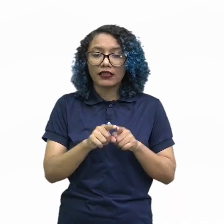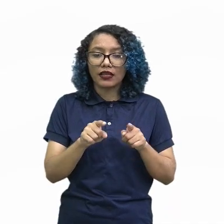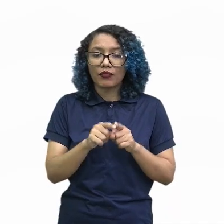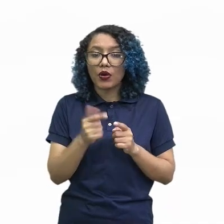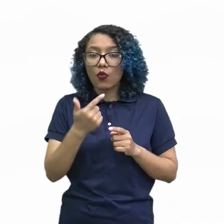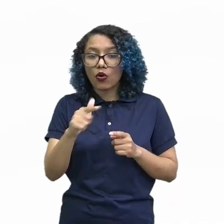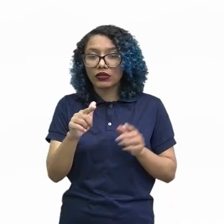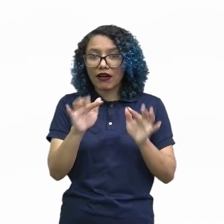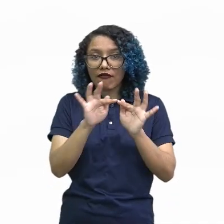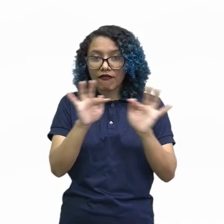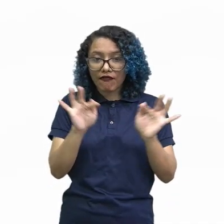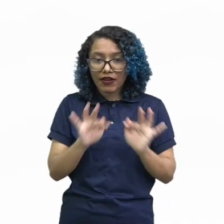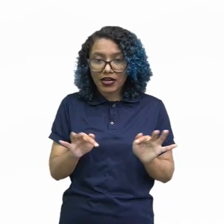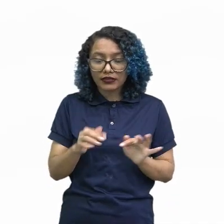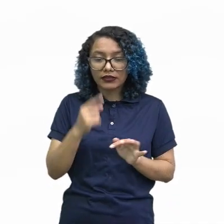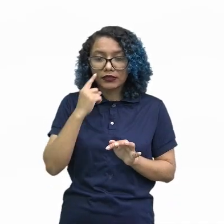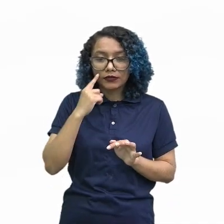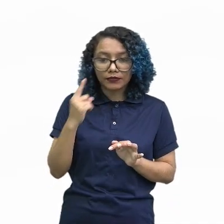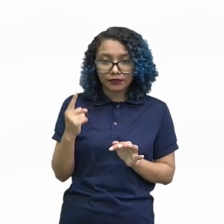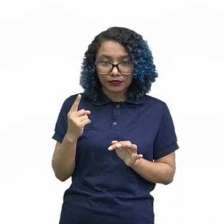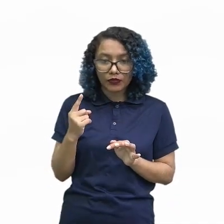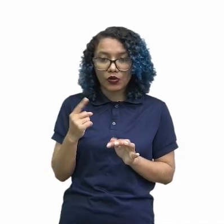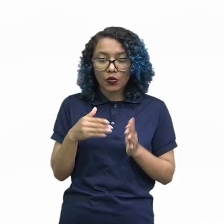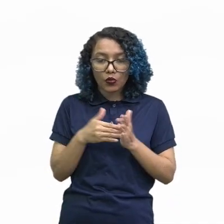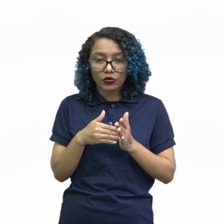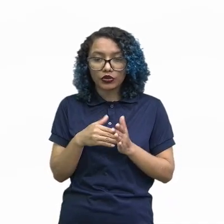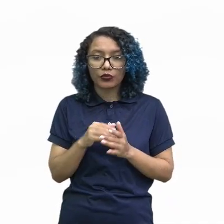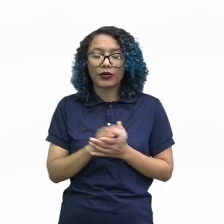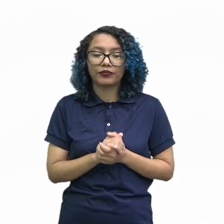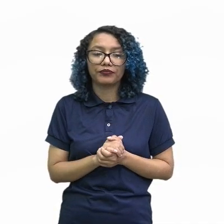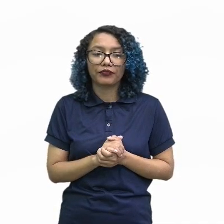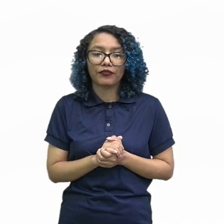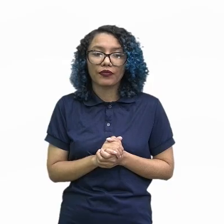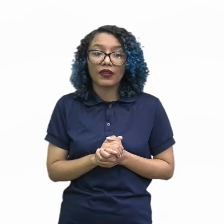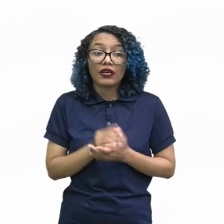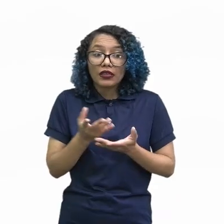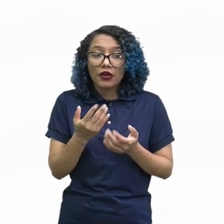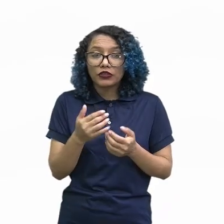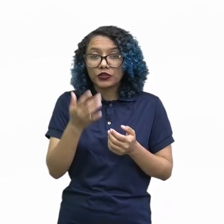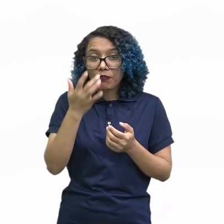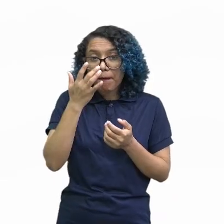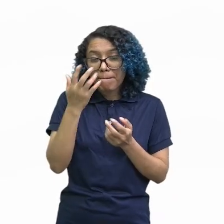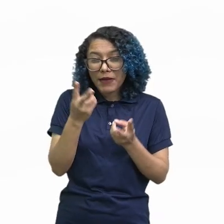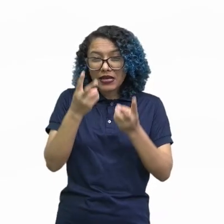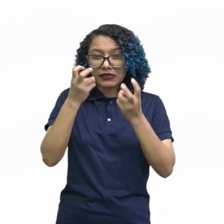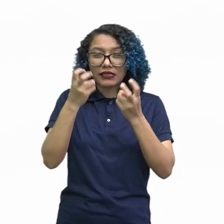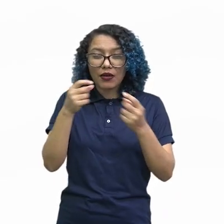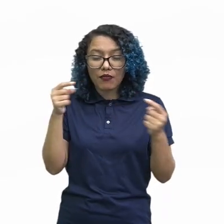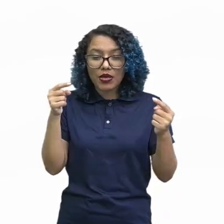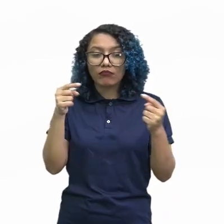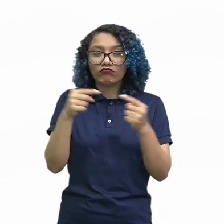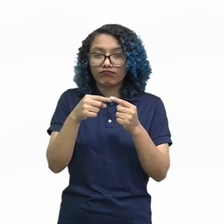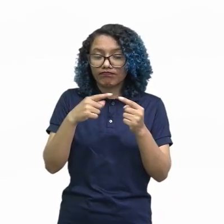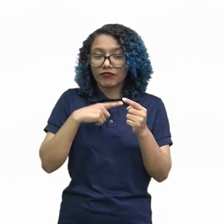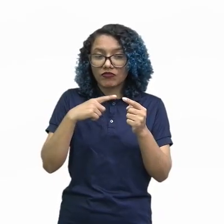versos, nesse sentido literário, tem-se, então, uma predominância da figura de pensamento